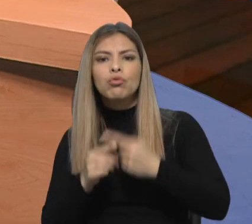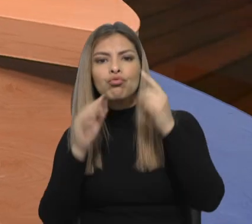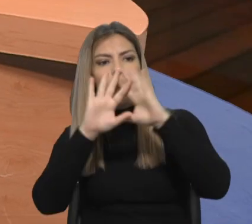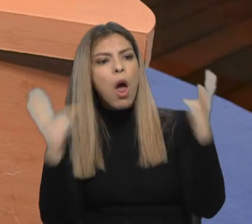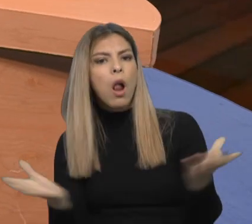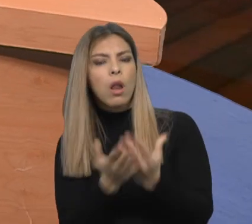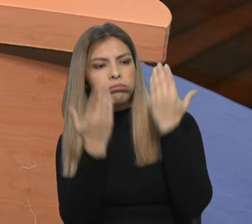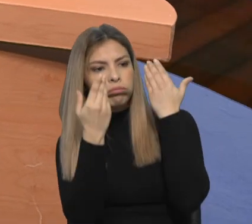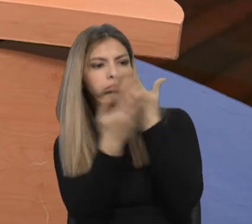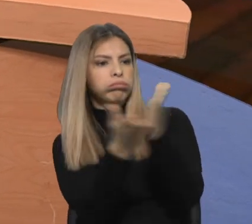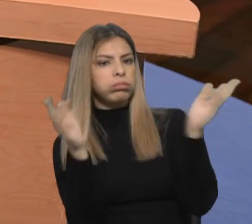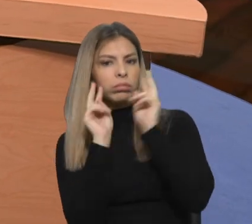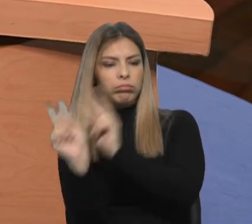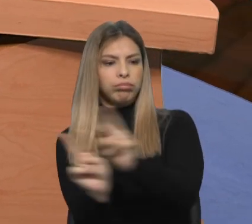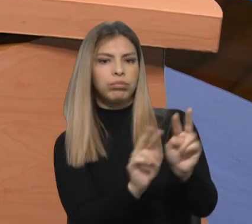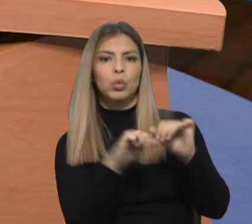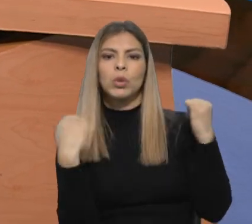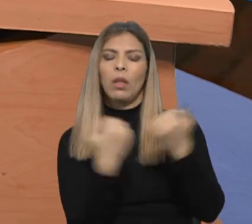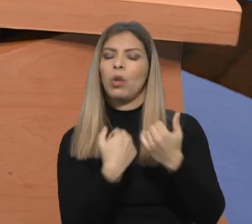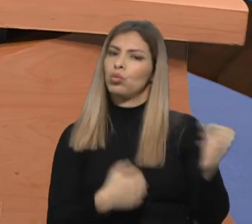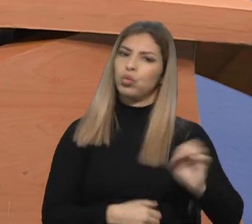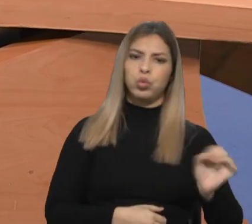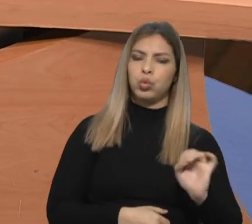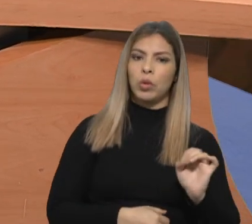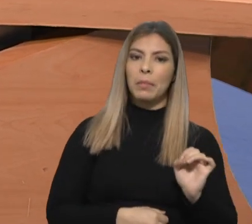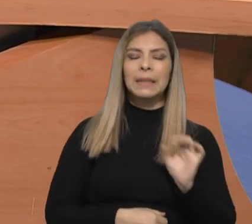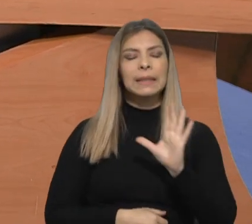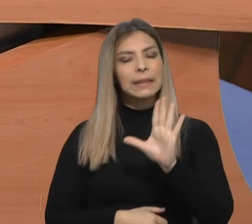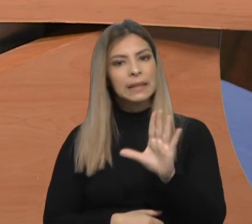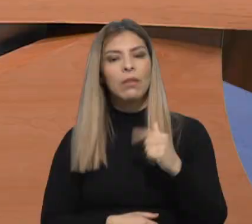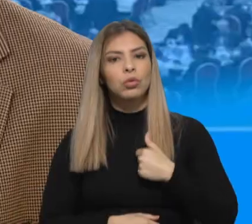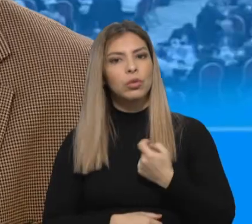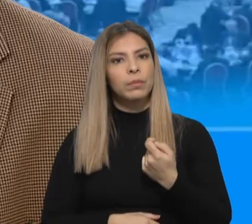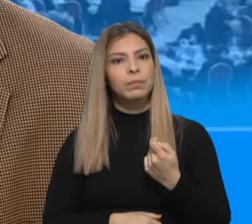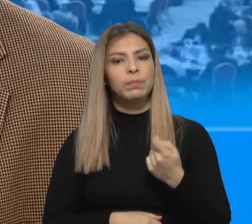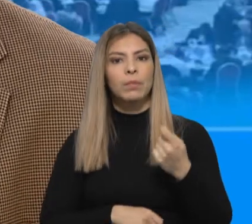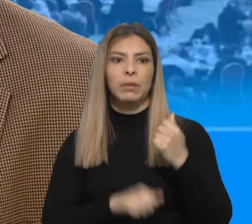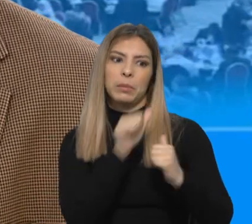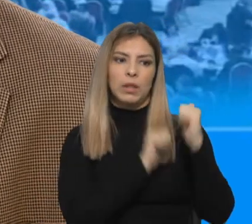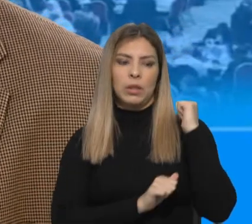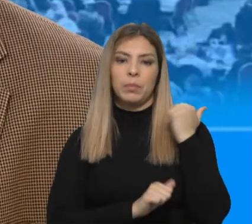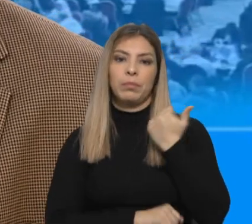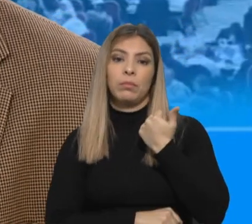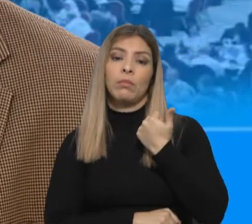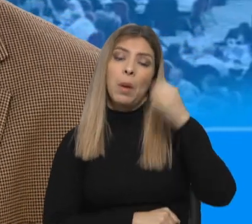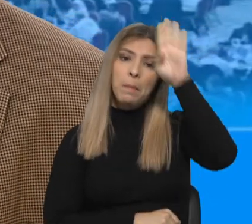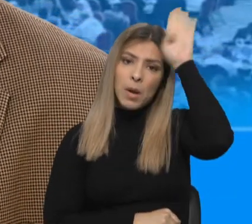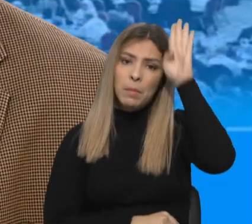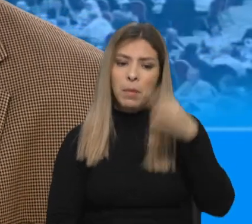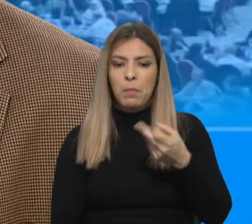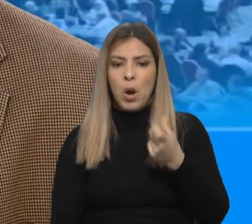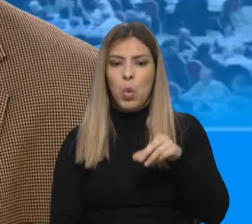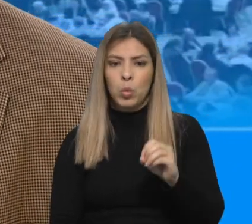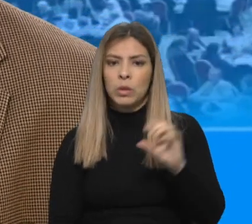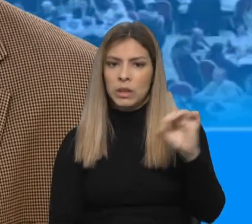um momento precisamente desafiante para voltarmos a seguir este repto, quer do Papa Paulo VI, quer reiterado pelo Papa Francisco,